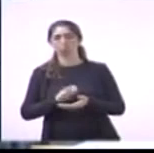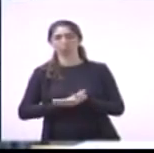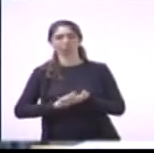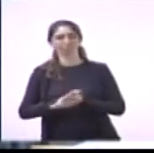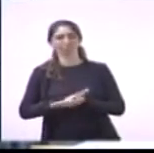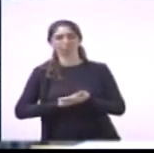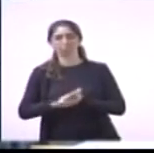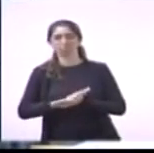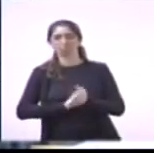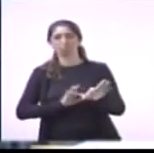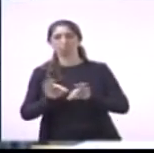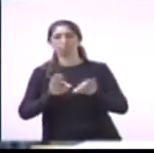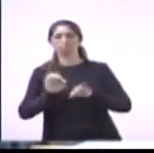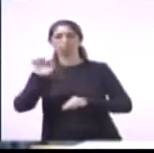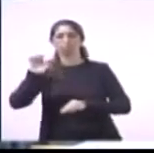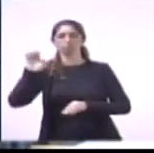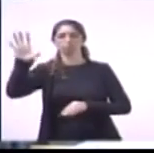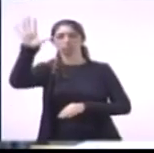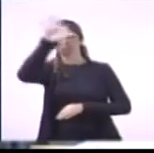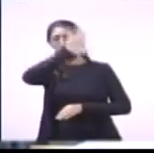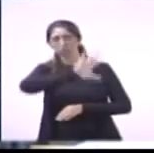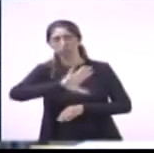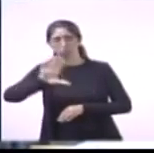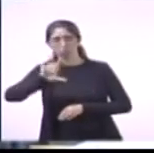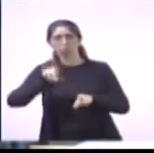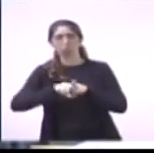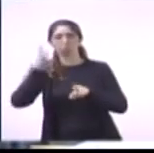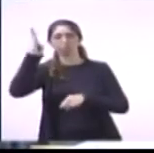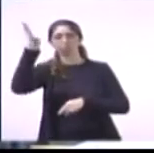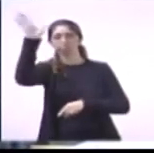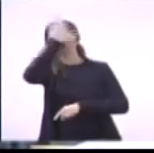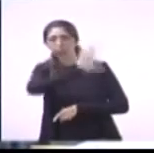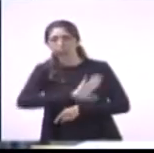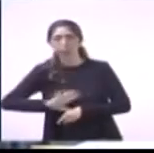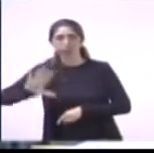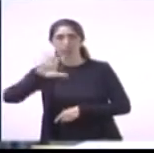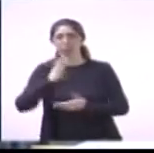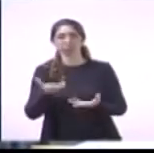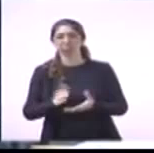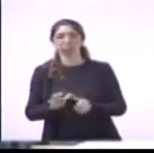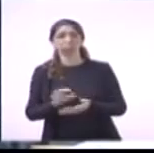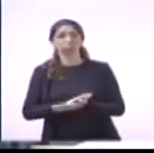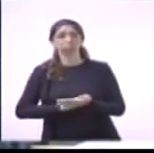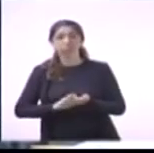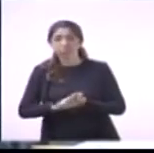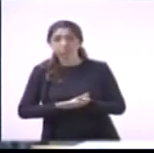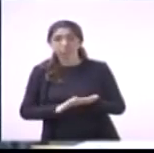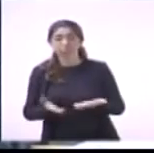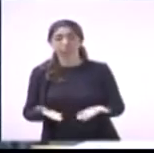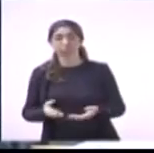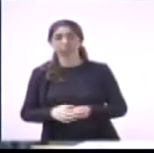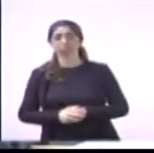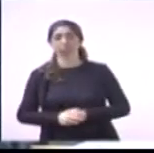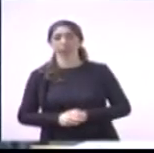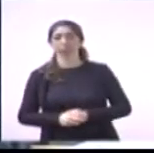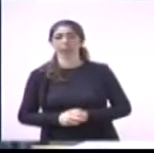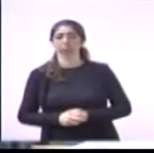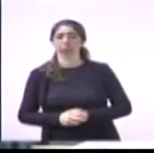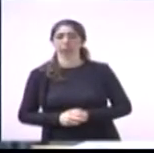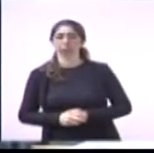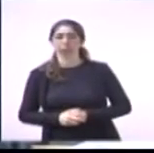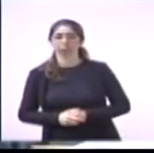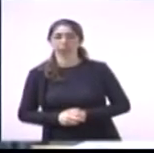existe ideologia de gênero nos planos. Ideologia de gênero pressupõe aspecto